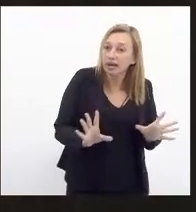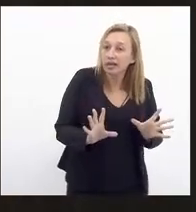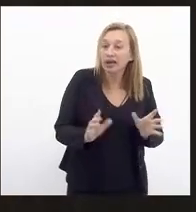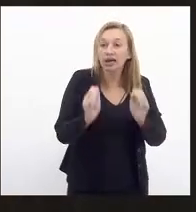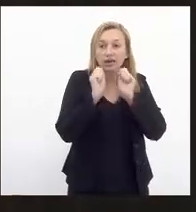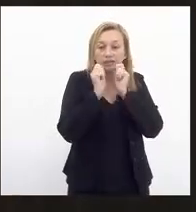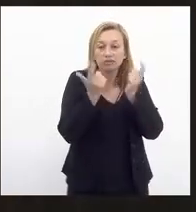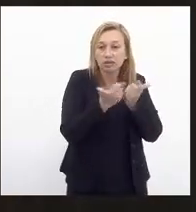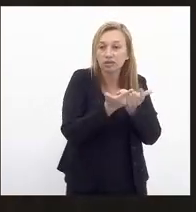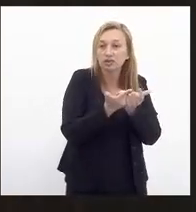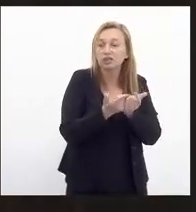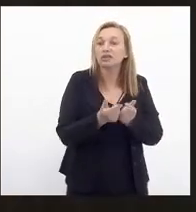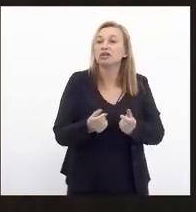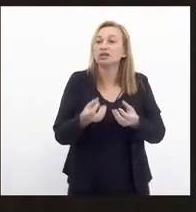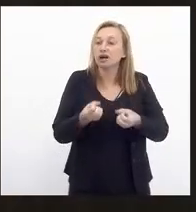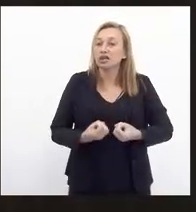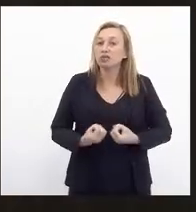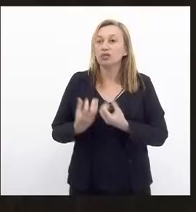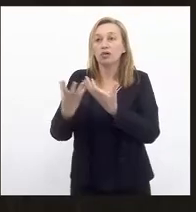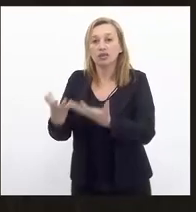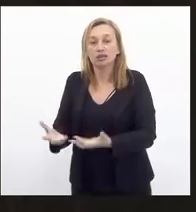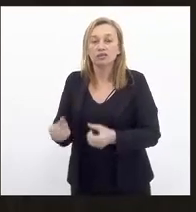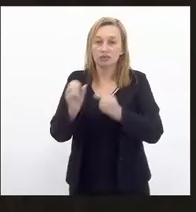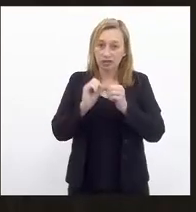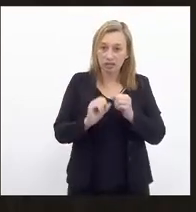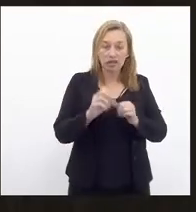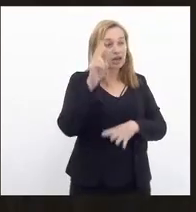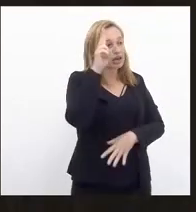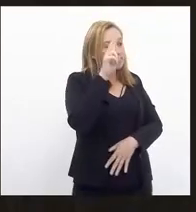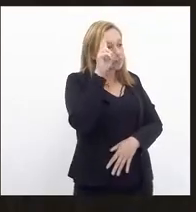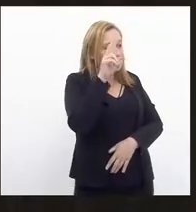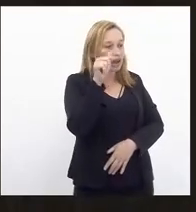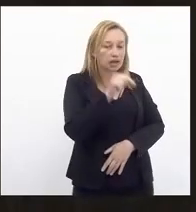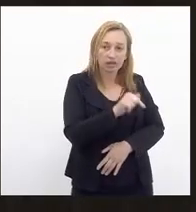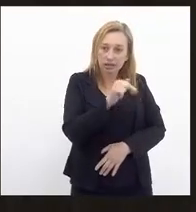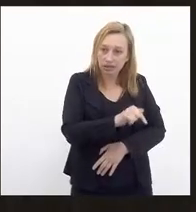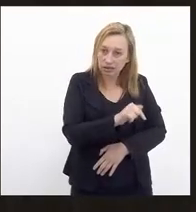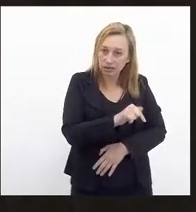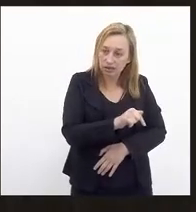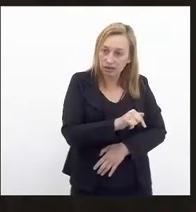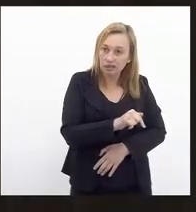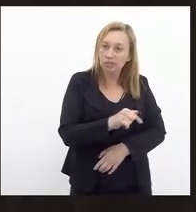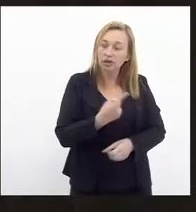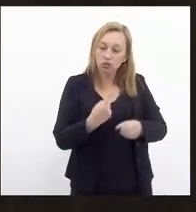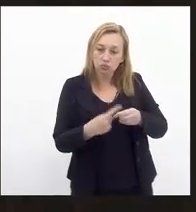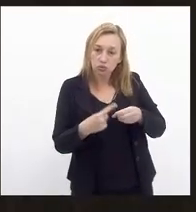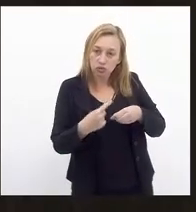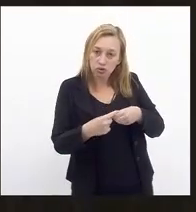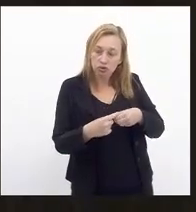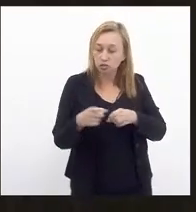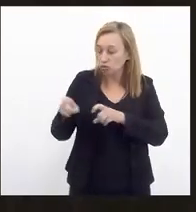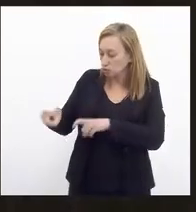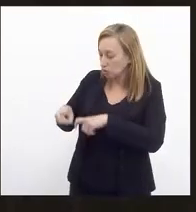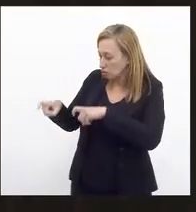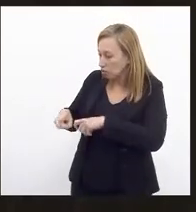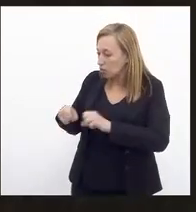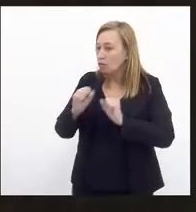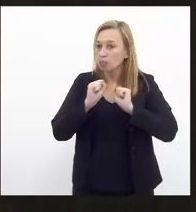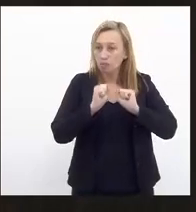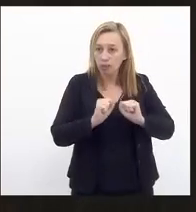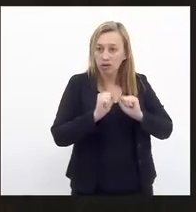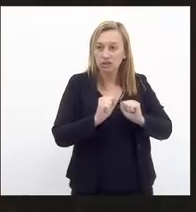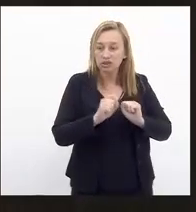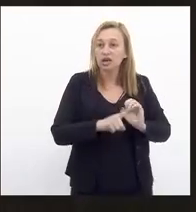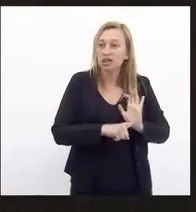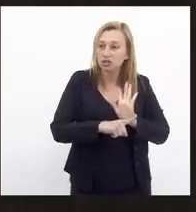Assembleia Legislativa fazer essa doação então lembrar aqui que para que são os municípios do interior possam